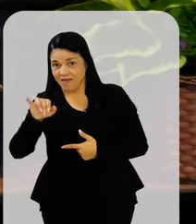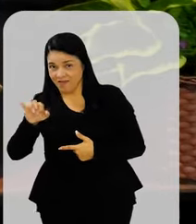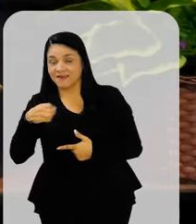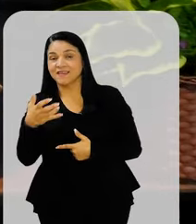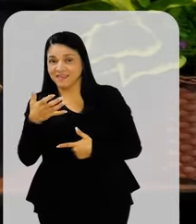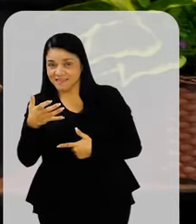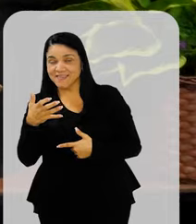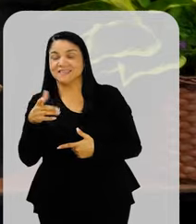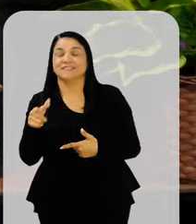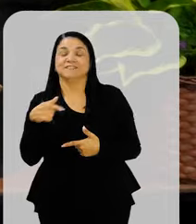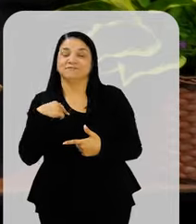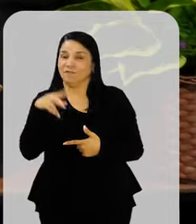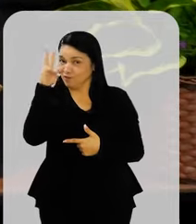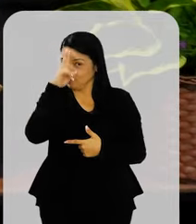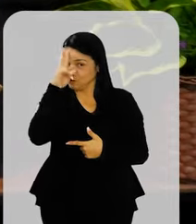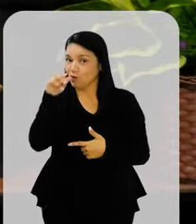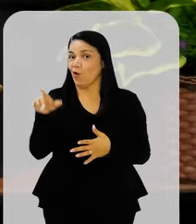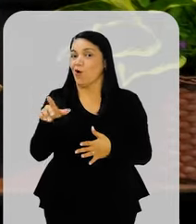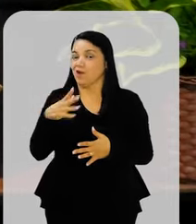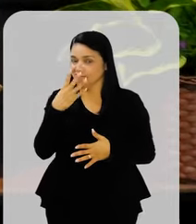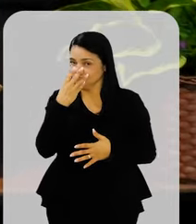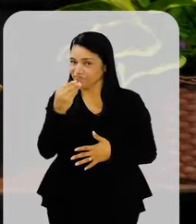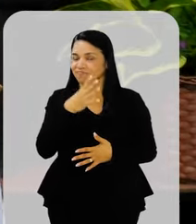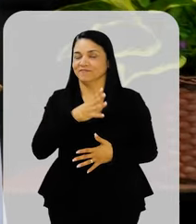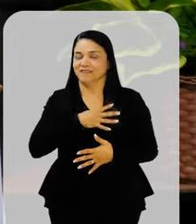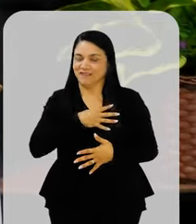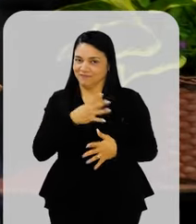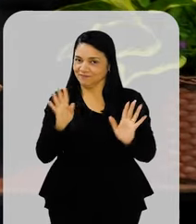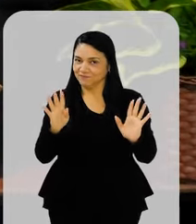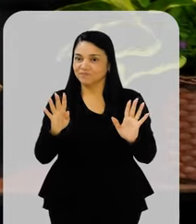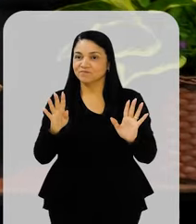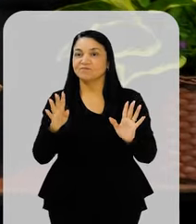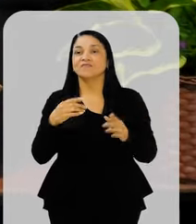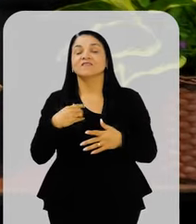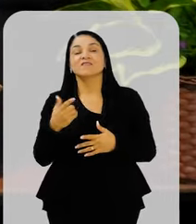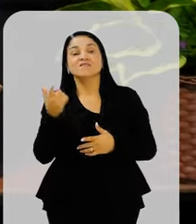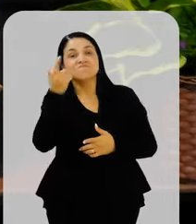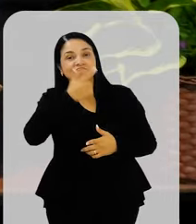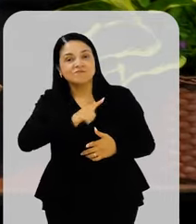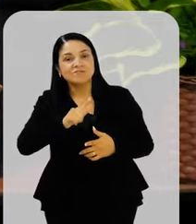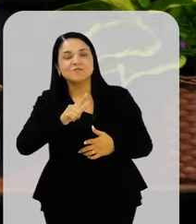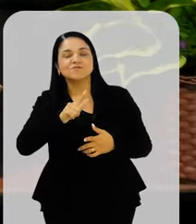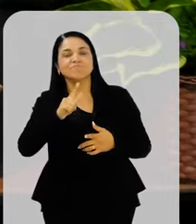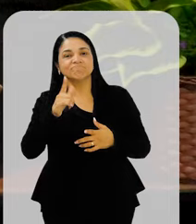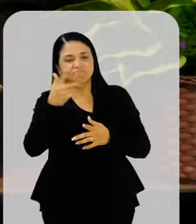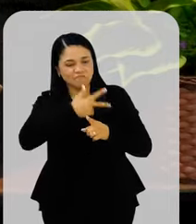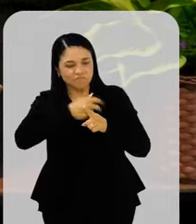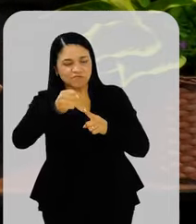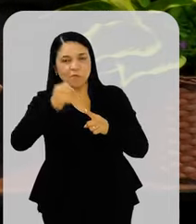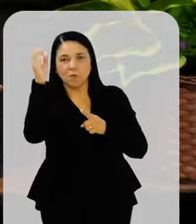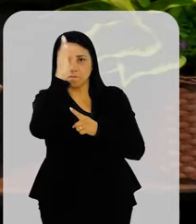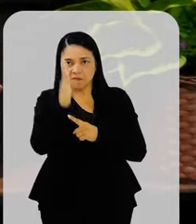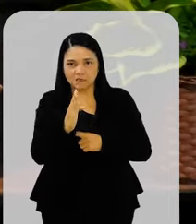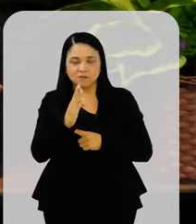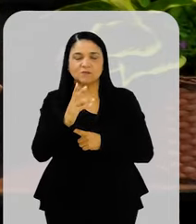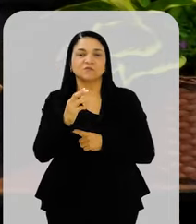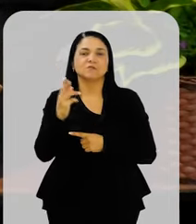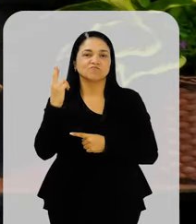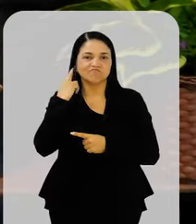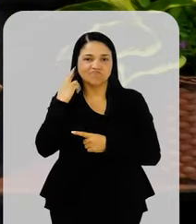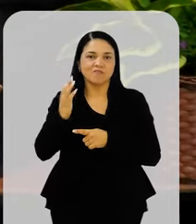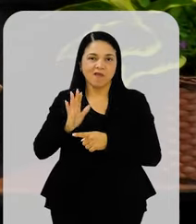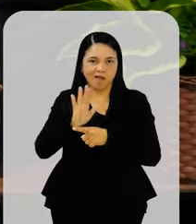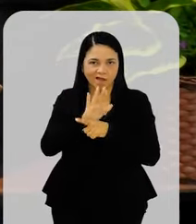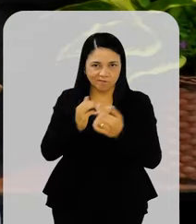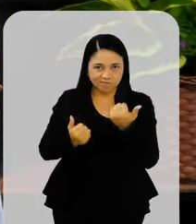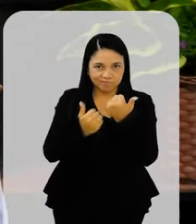mas você não queria, Zagallo. Está na história. Aí o Parreira foi lá, atendeu a torcida. O Romário classificou o Brasil, deu aquela vitória em